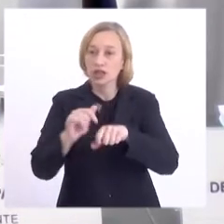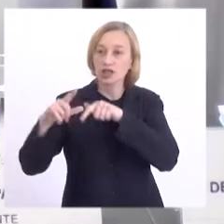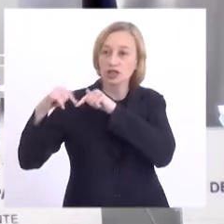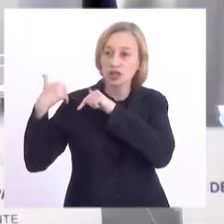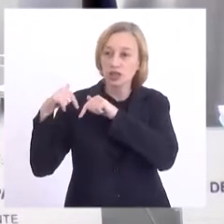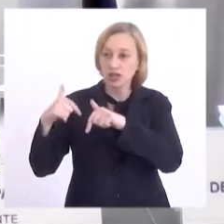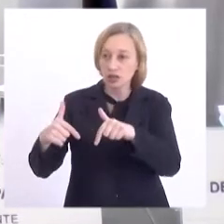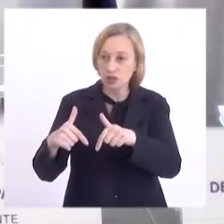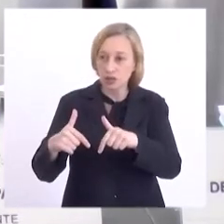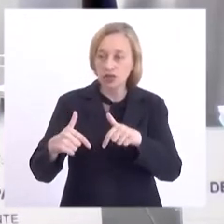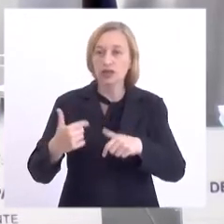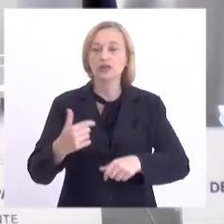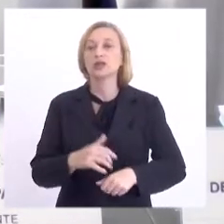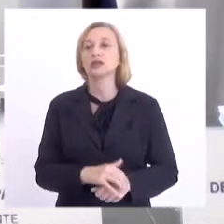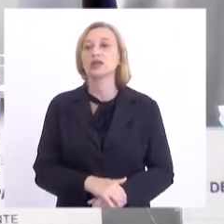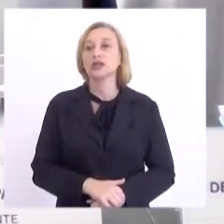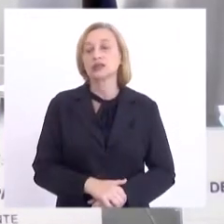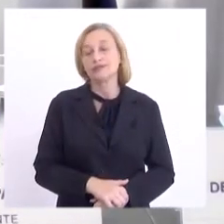e